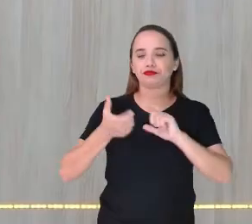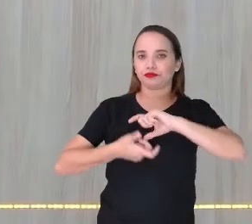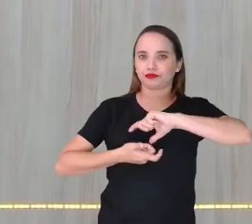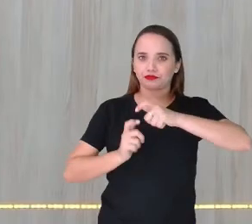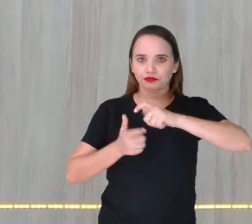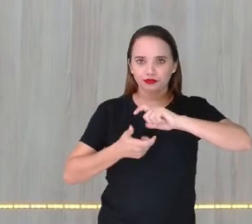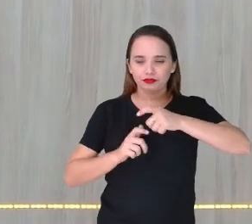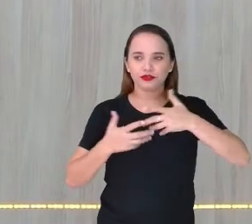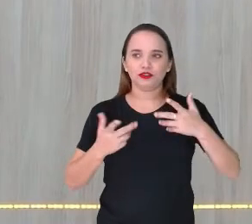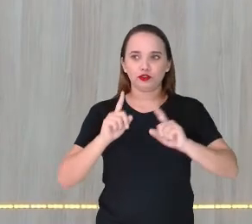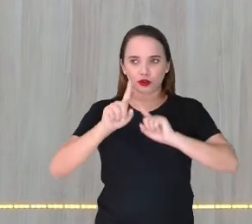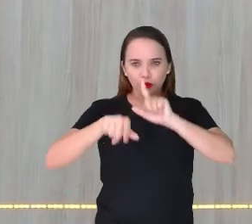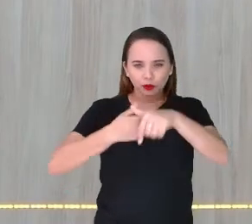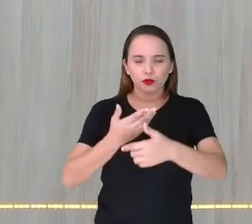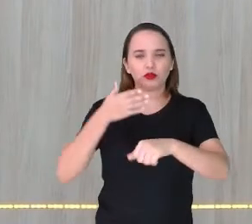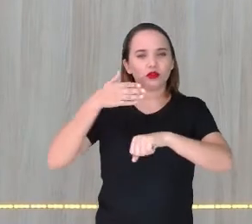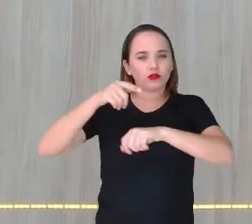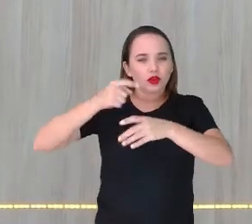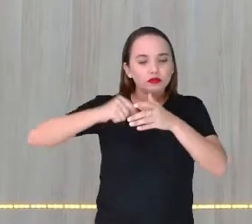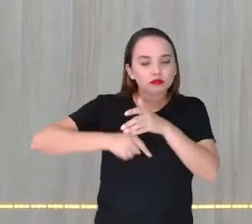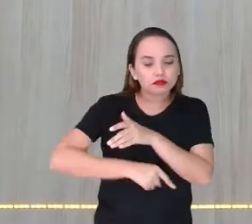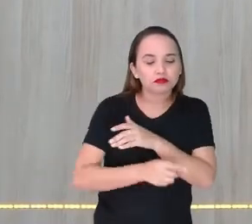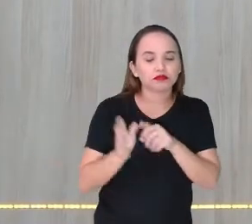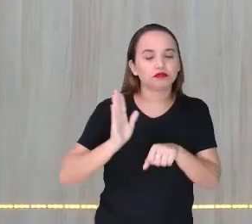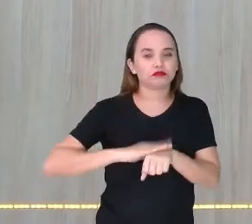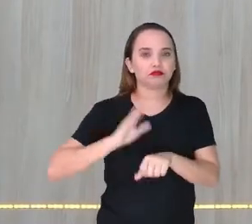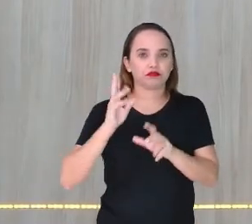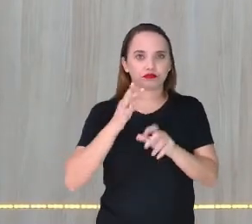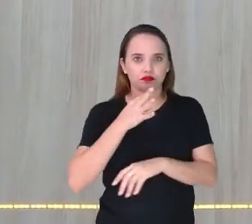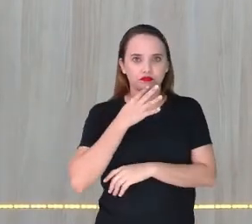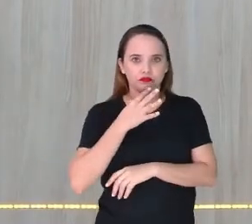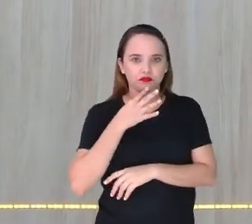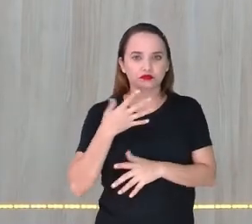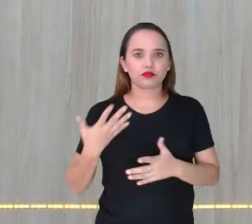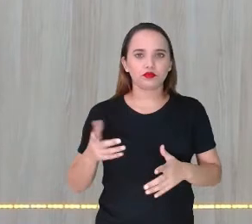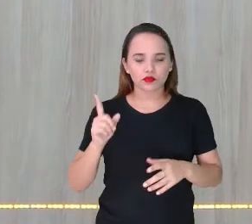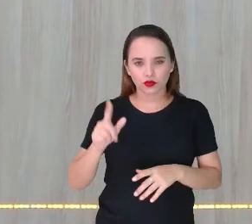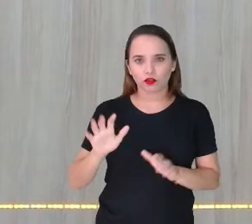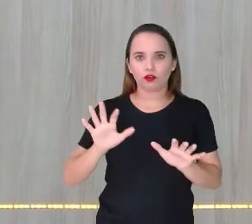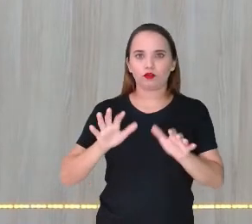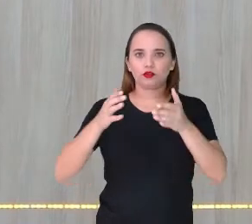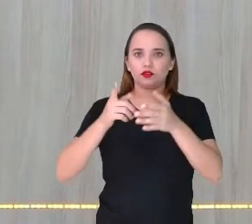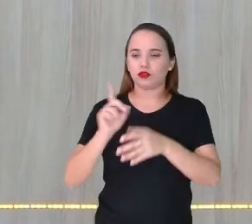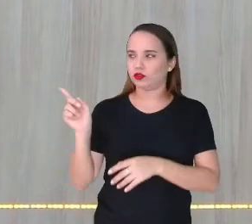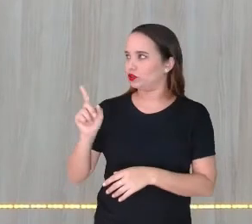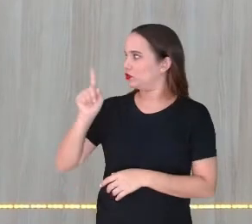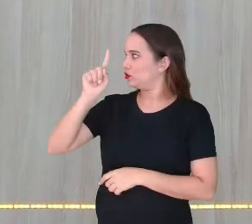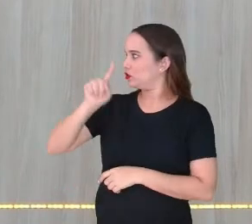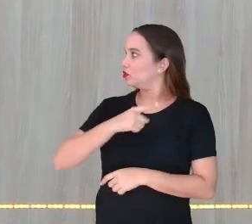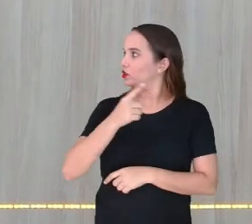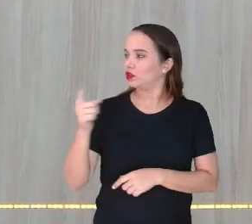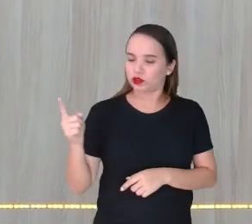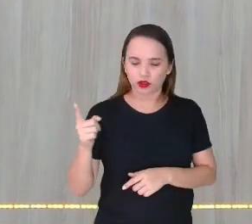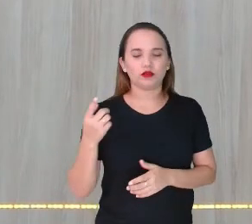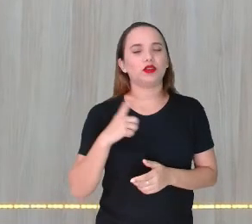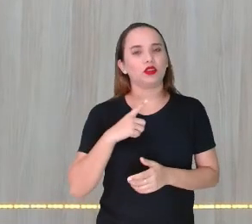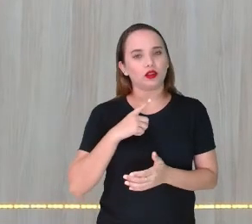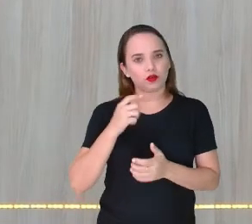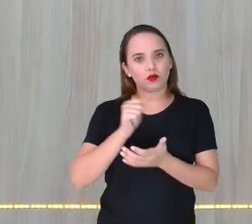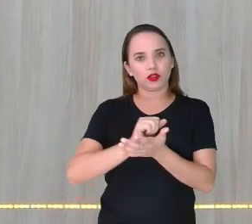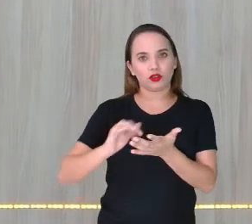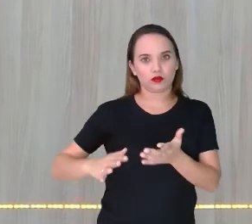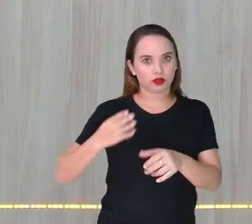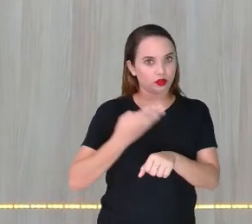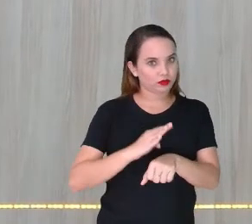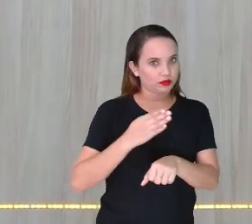a gente vai aprofundar isso depois, que é, inclusive, quando a gente fala dessas direções, a gente vai fazer uma atividade prática na semana que vem,